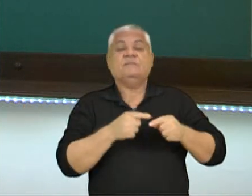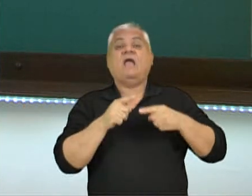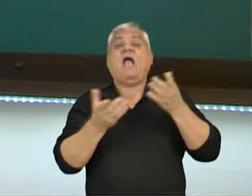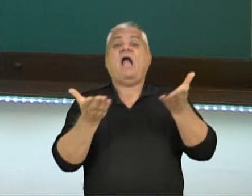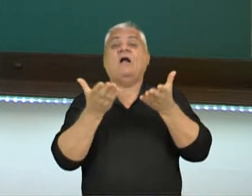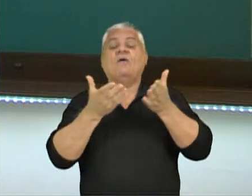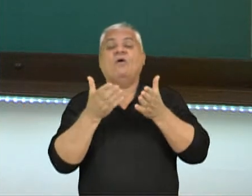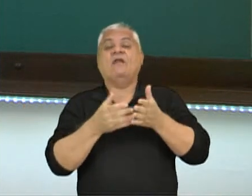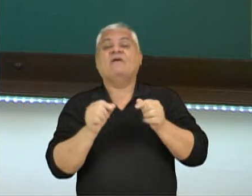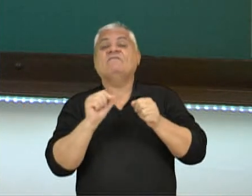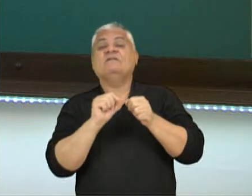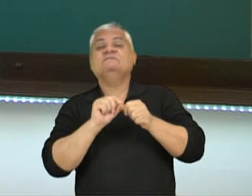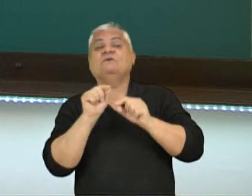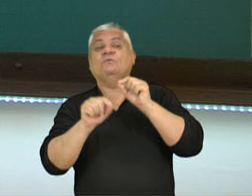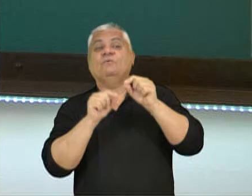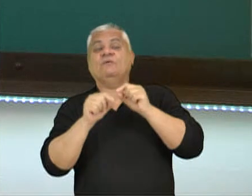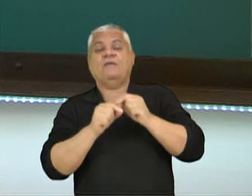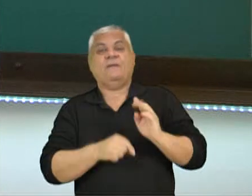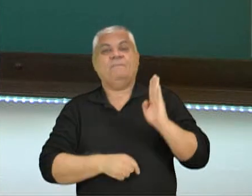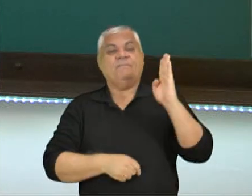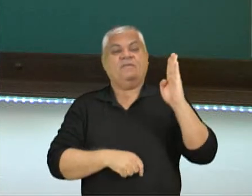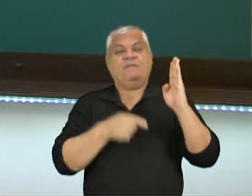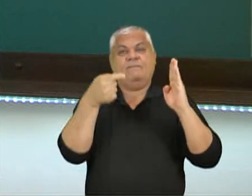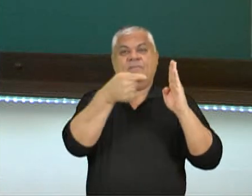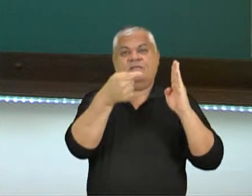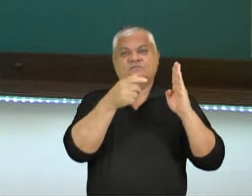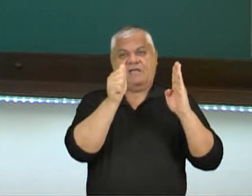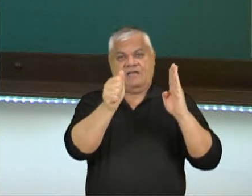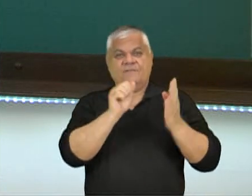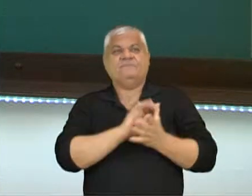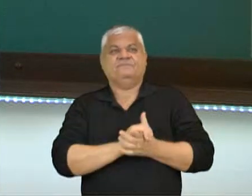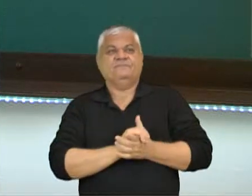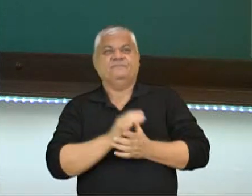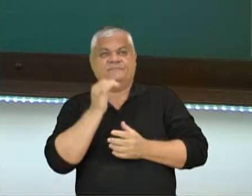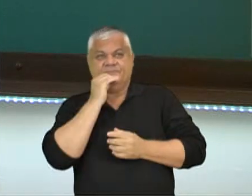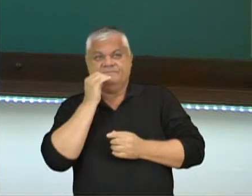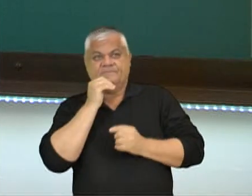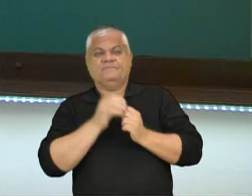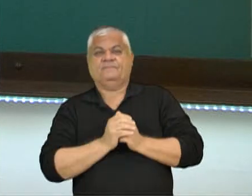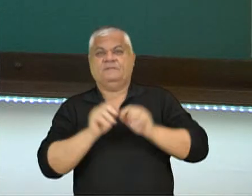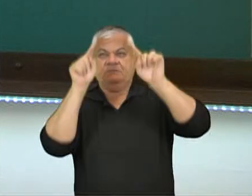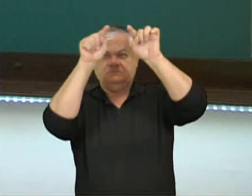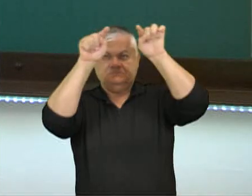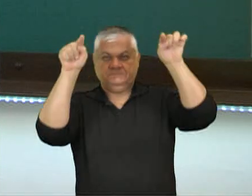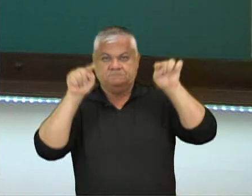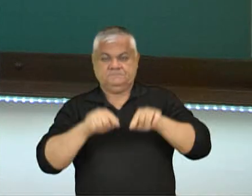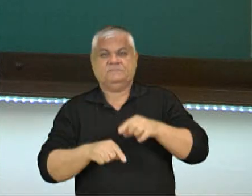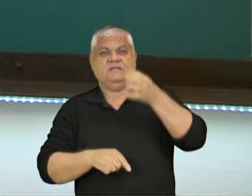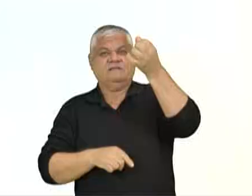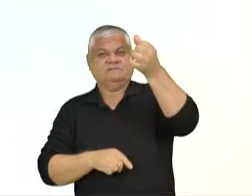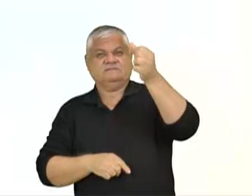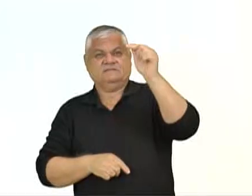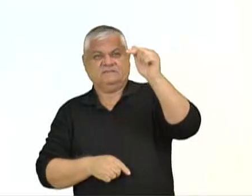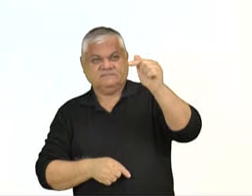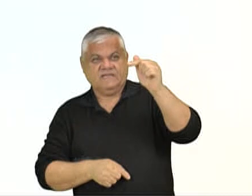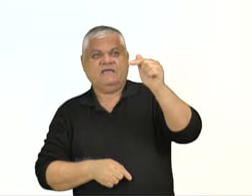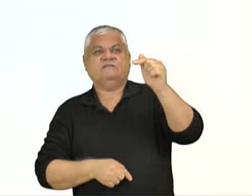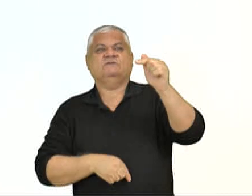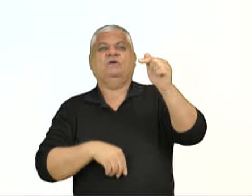que ele nos pediu, que é B menos A. Então, por isso que eu peguei os valores lá da tabela B, ó,